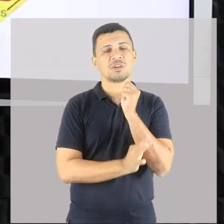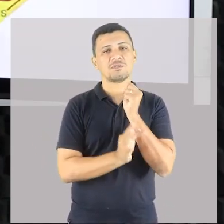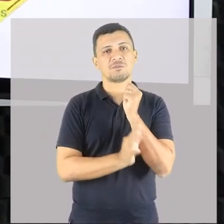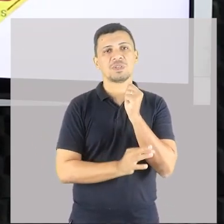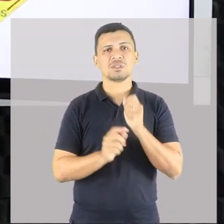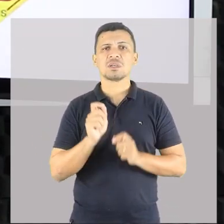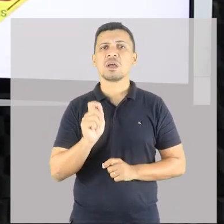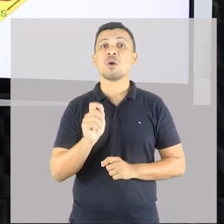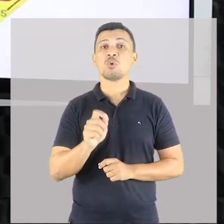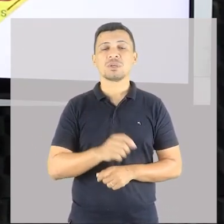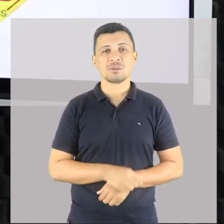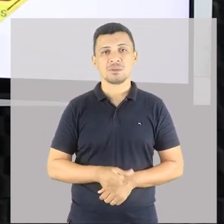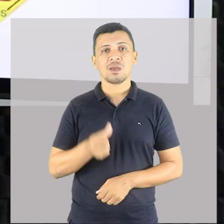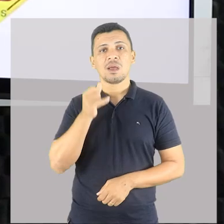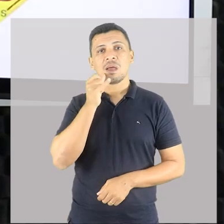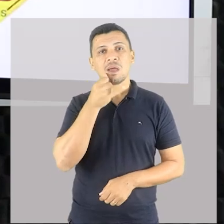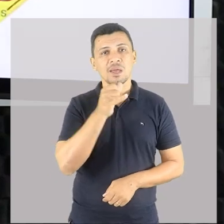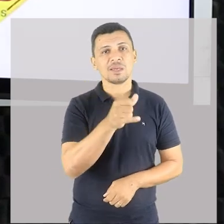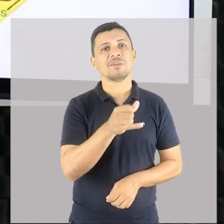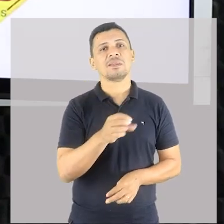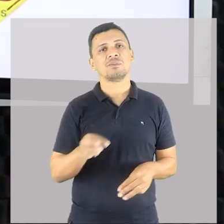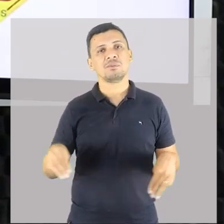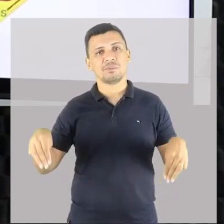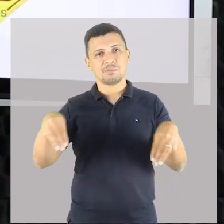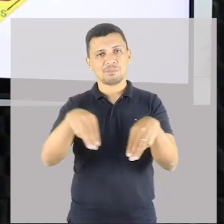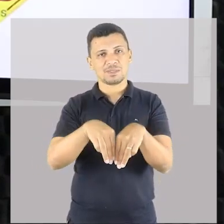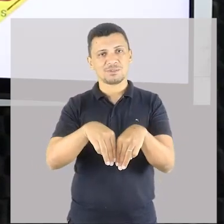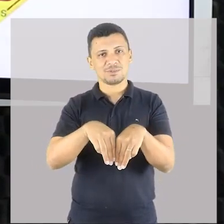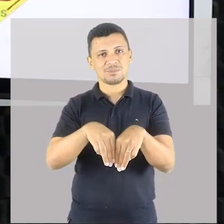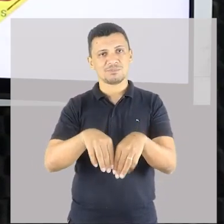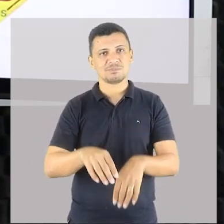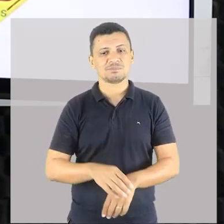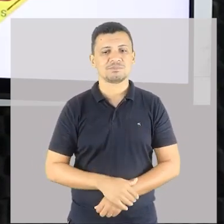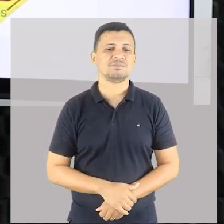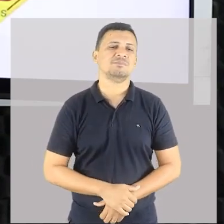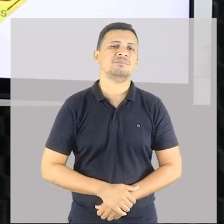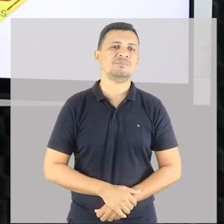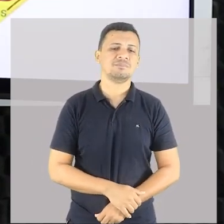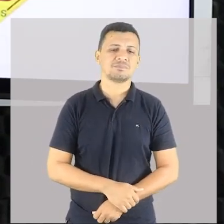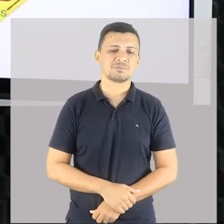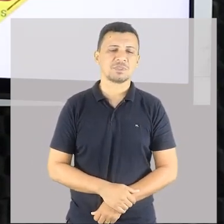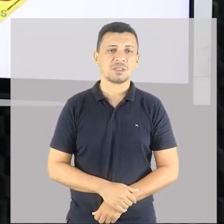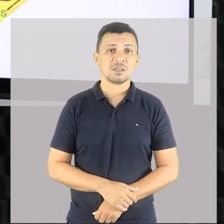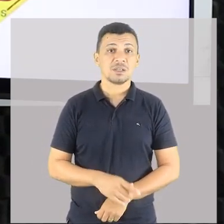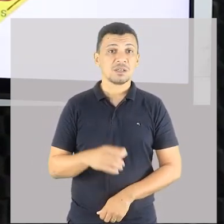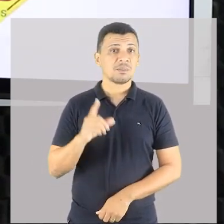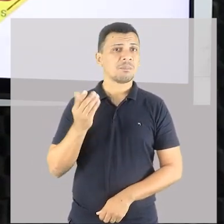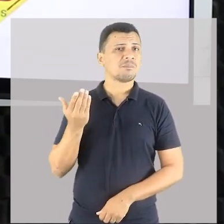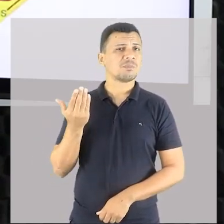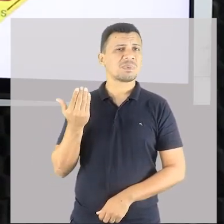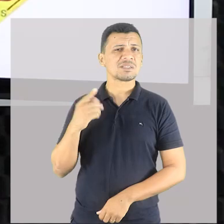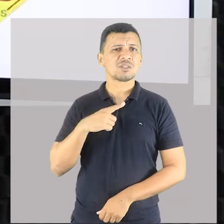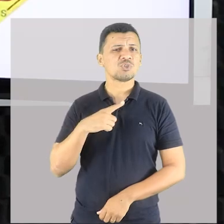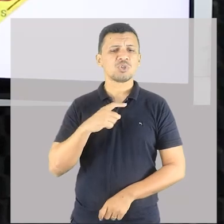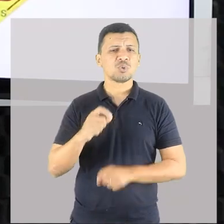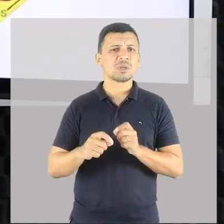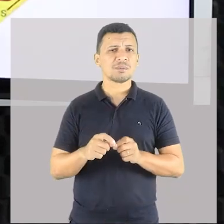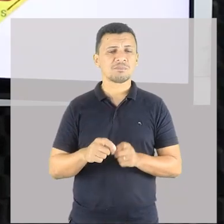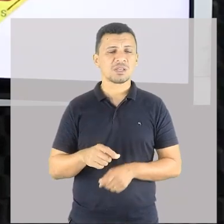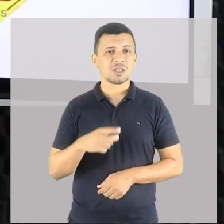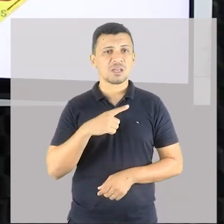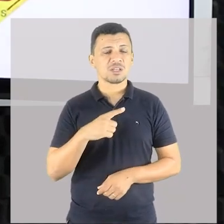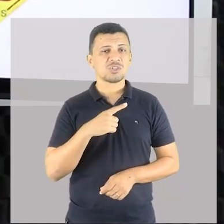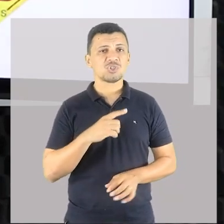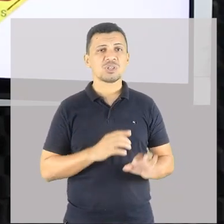chamado de eletromagnetismo. Galera, é o seguinte, tinha um circuito elétrico, aqui só está